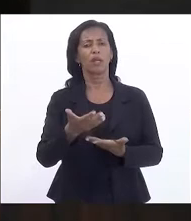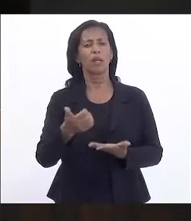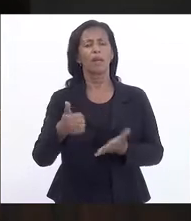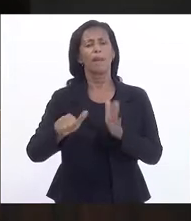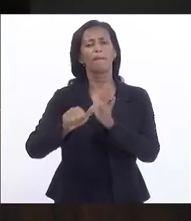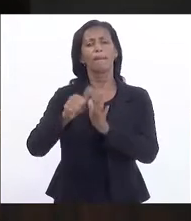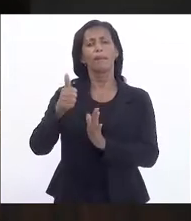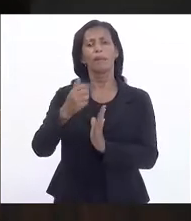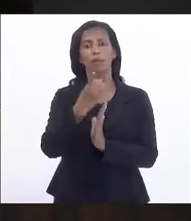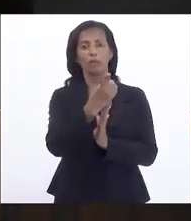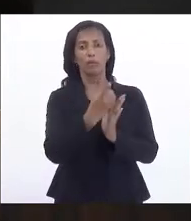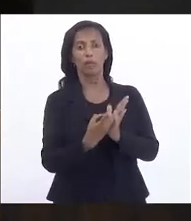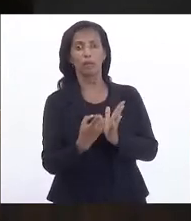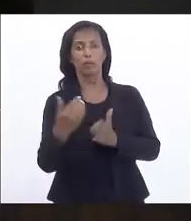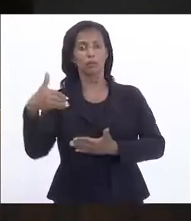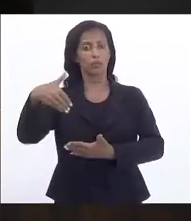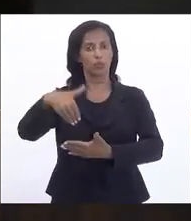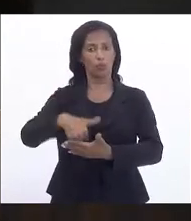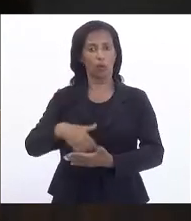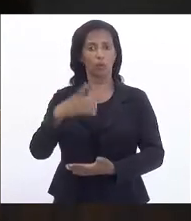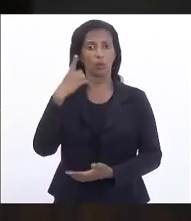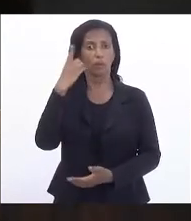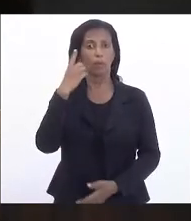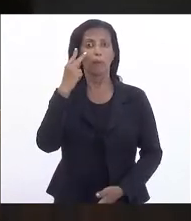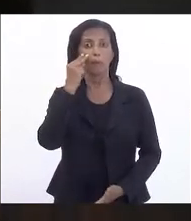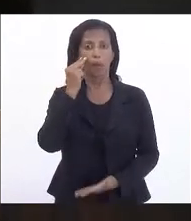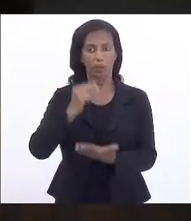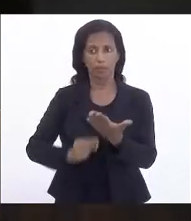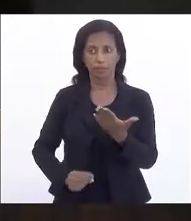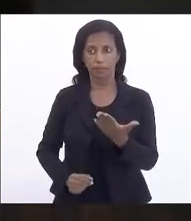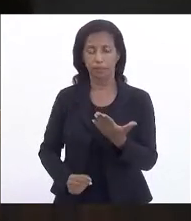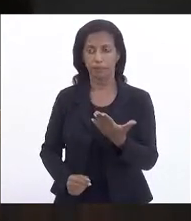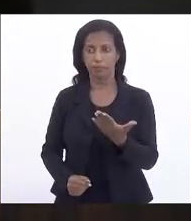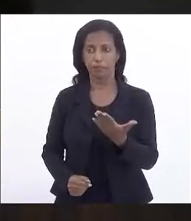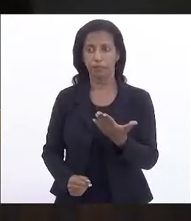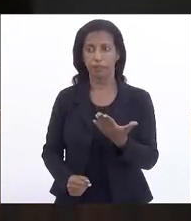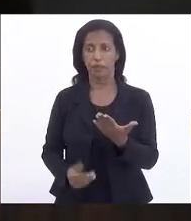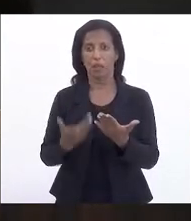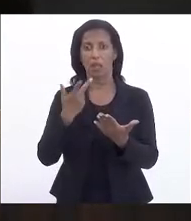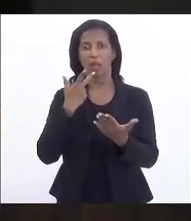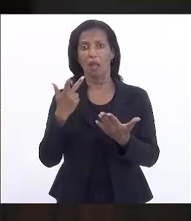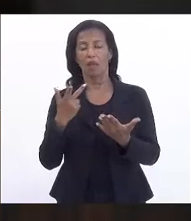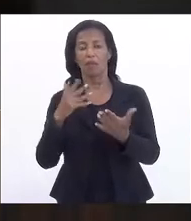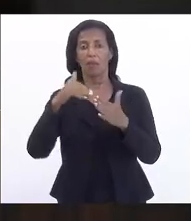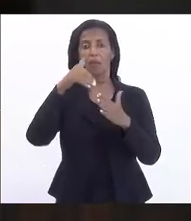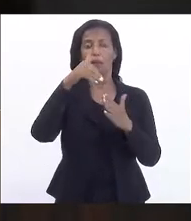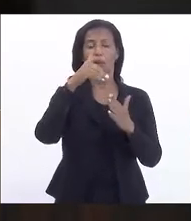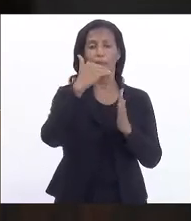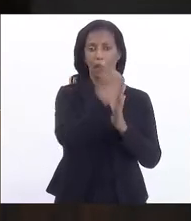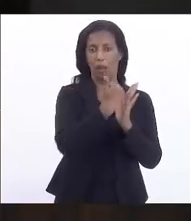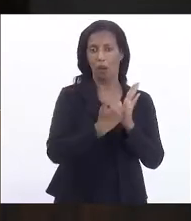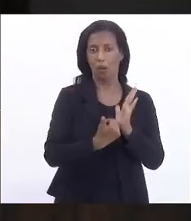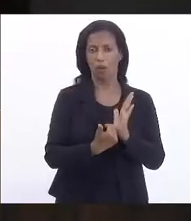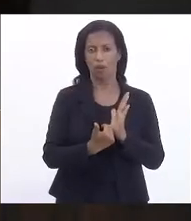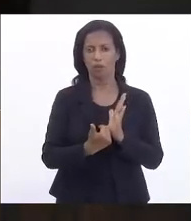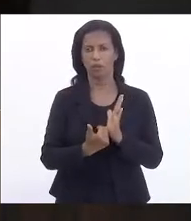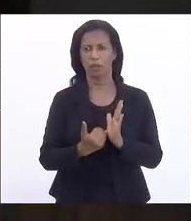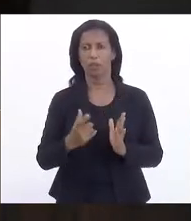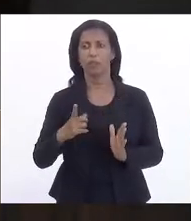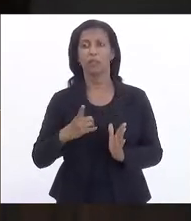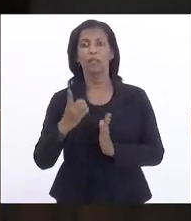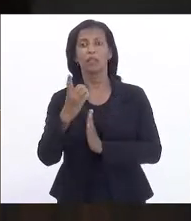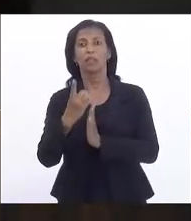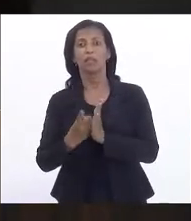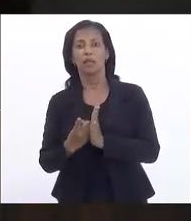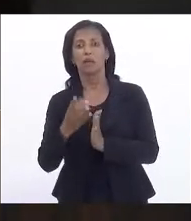declaração de voto deputada Mônica ela fez o pela ordem mas tinha declaração tem declaração de voto